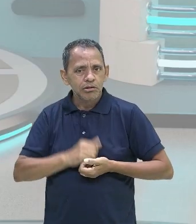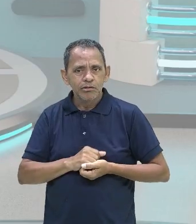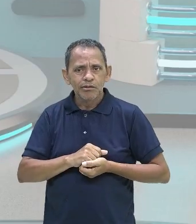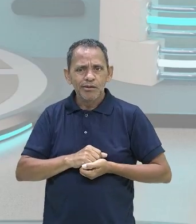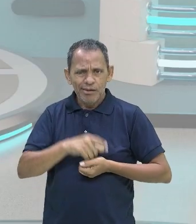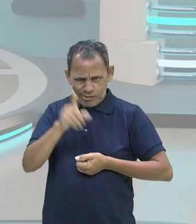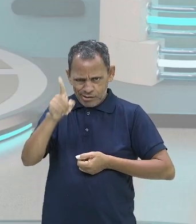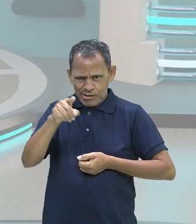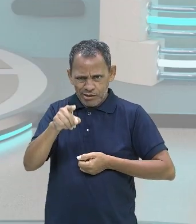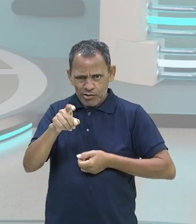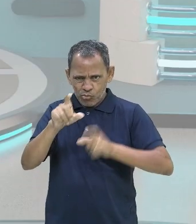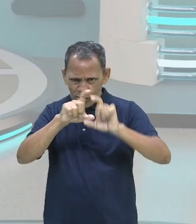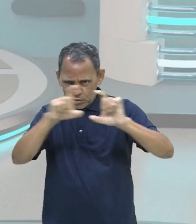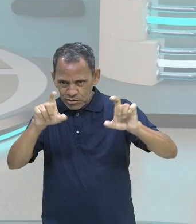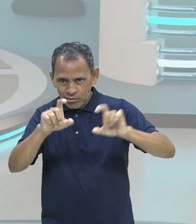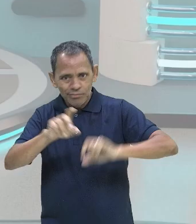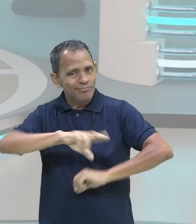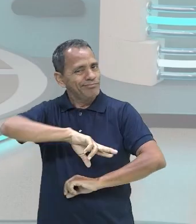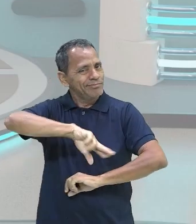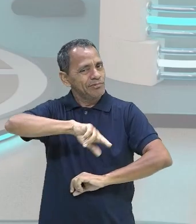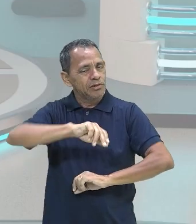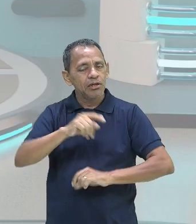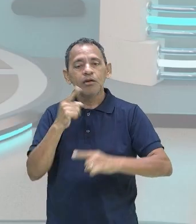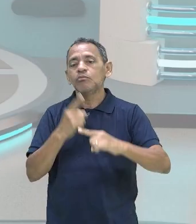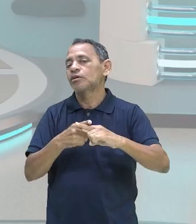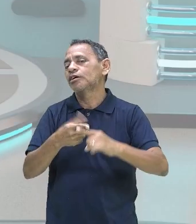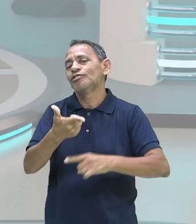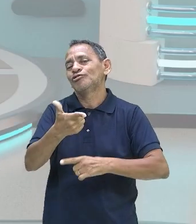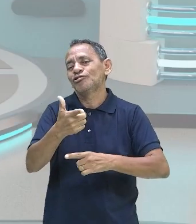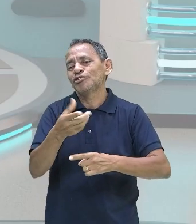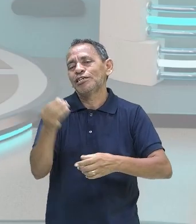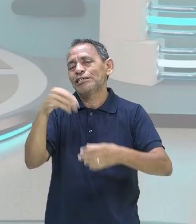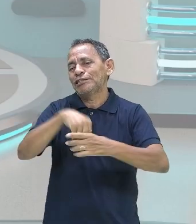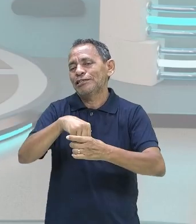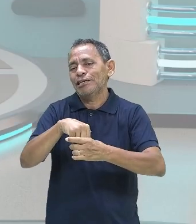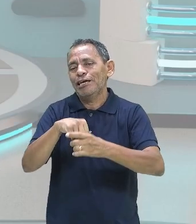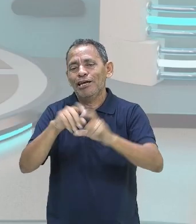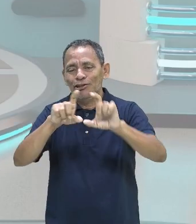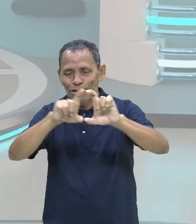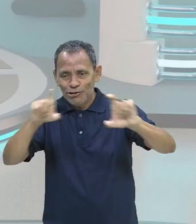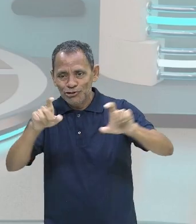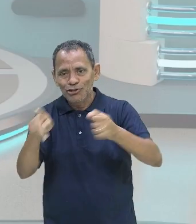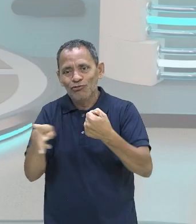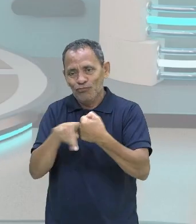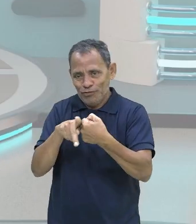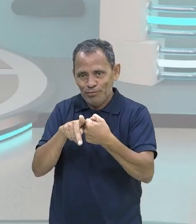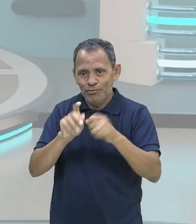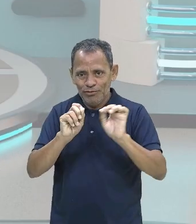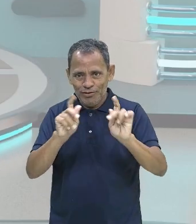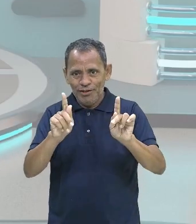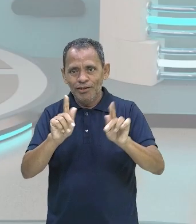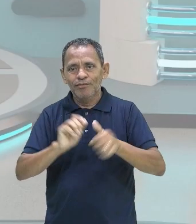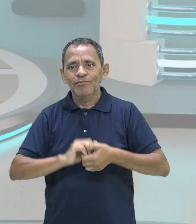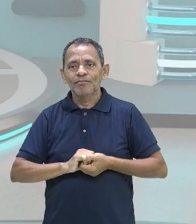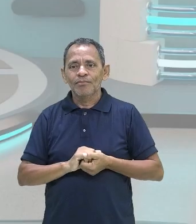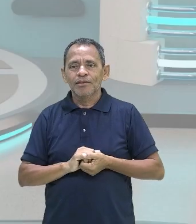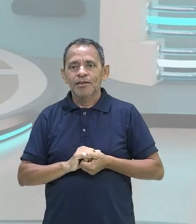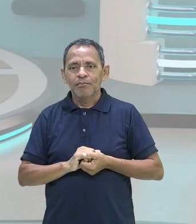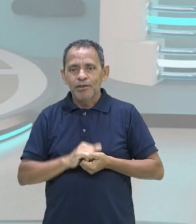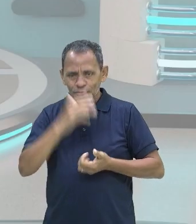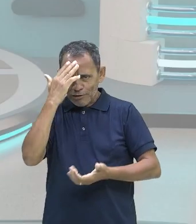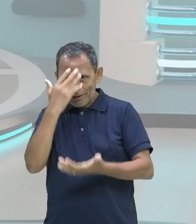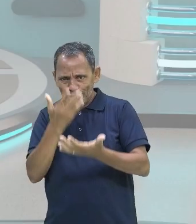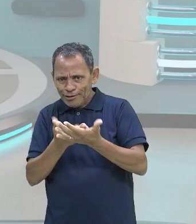oração? Não, porque não tem nessa organização um verbo, tá? Para que eu considere